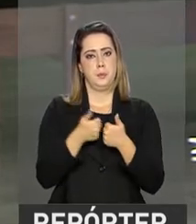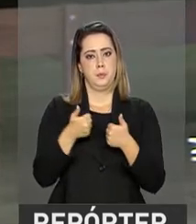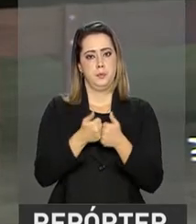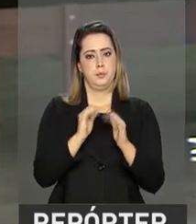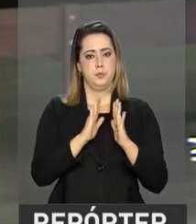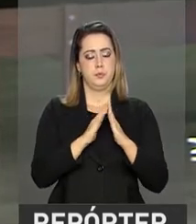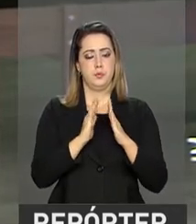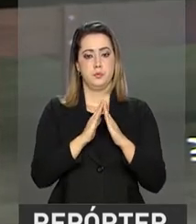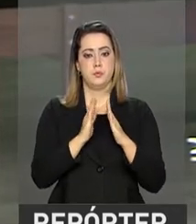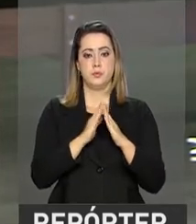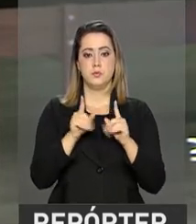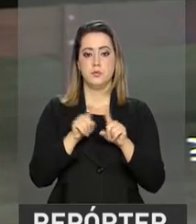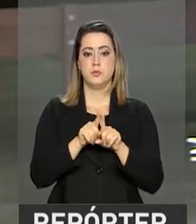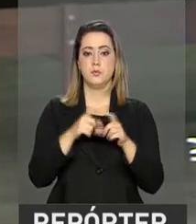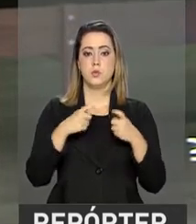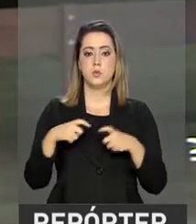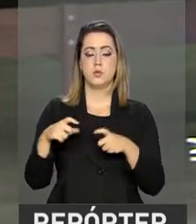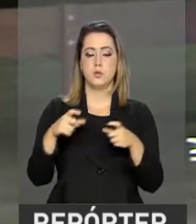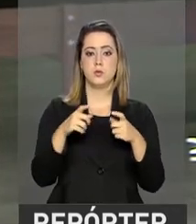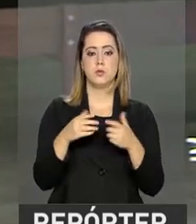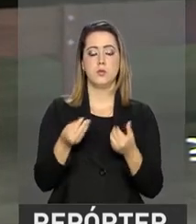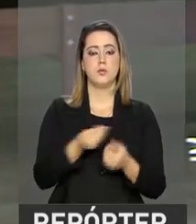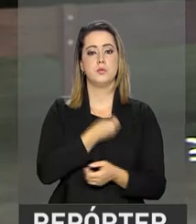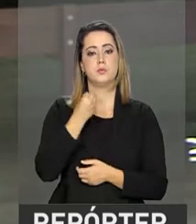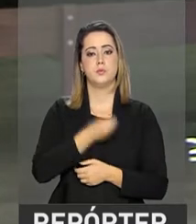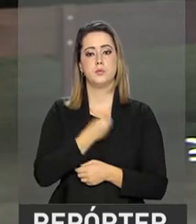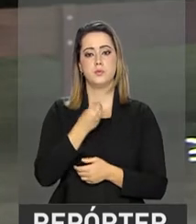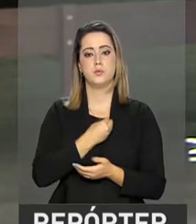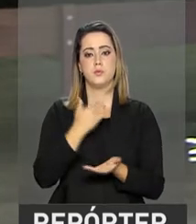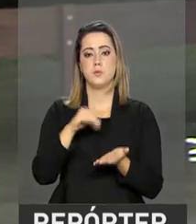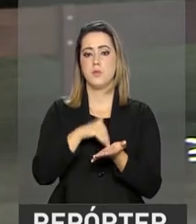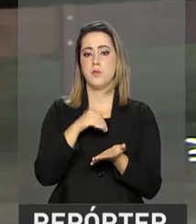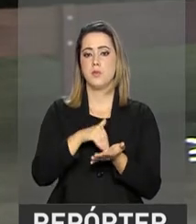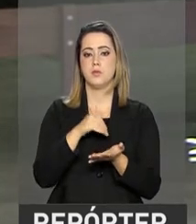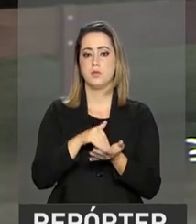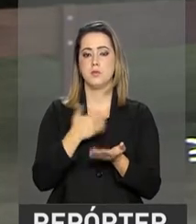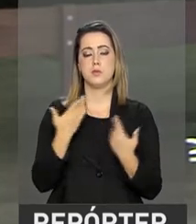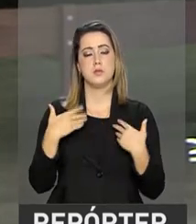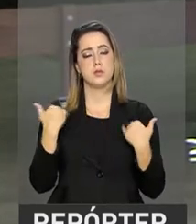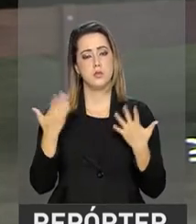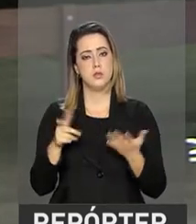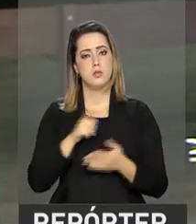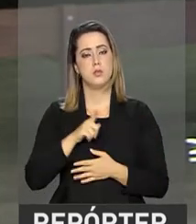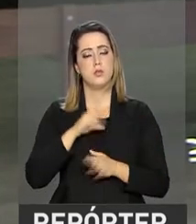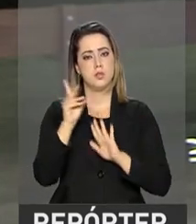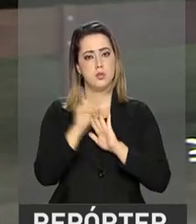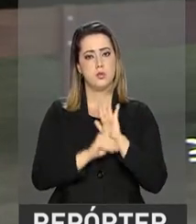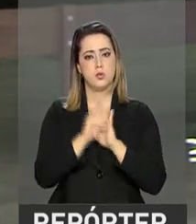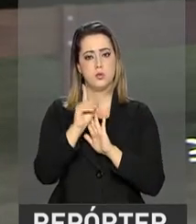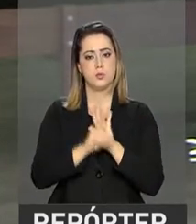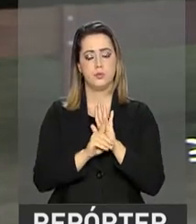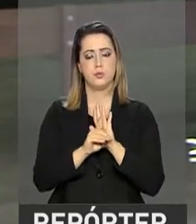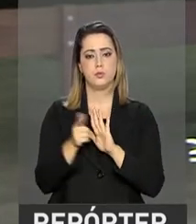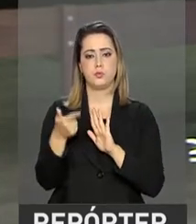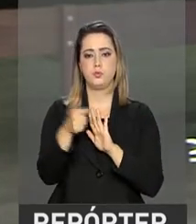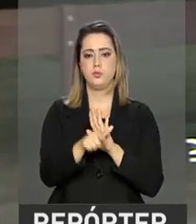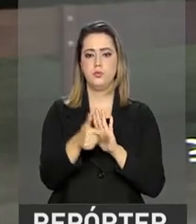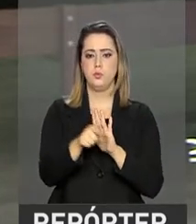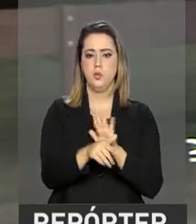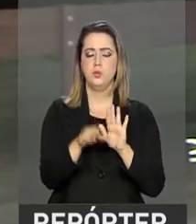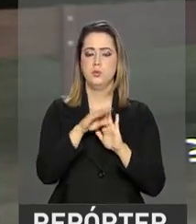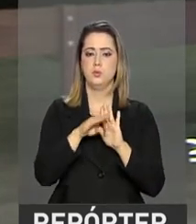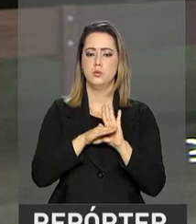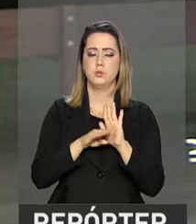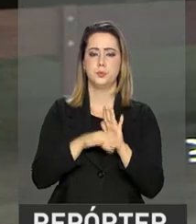da casa onde mora e cadastrar o beneficiário que passará a ter direitos a outros programas